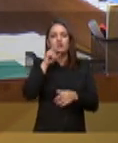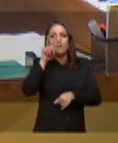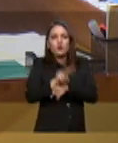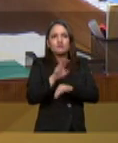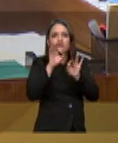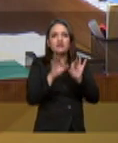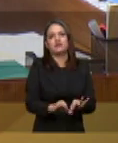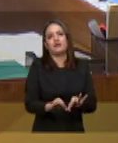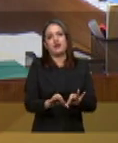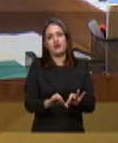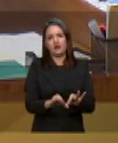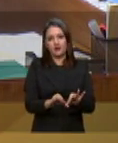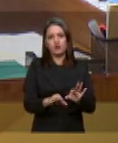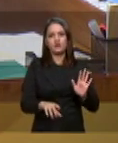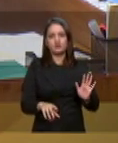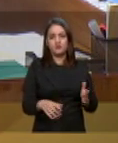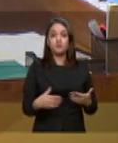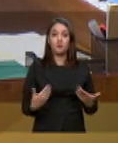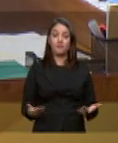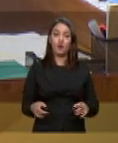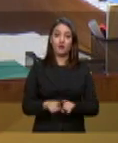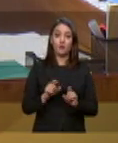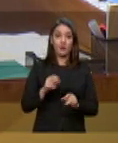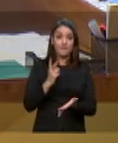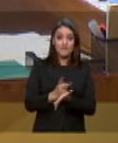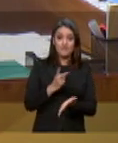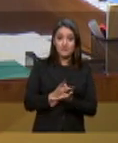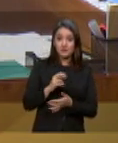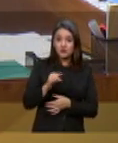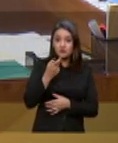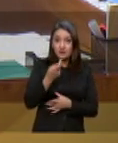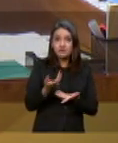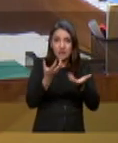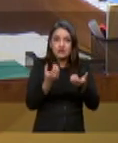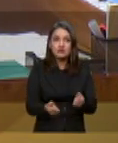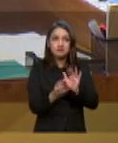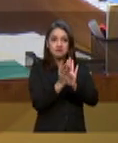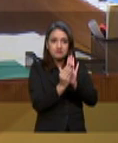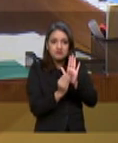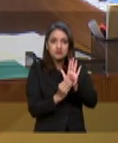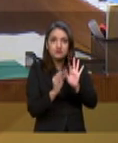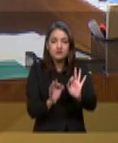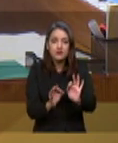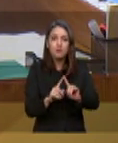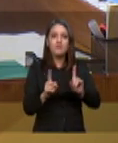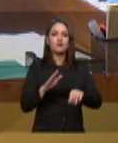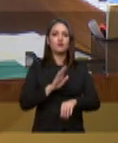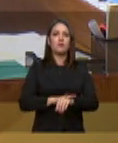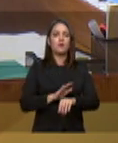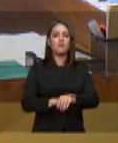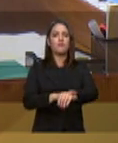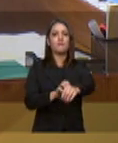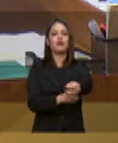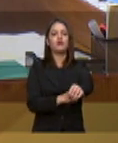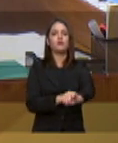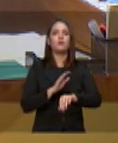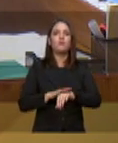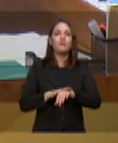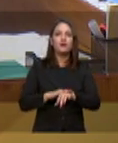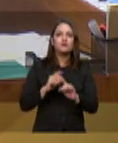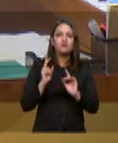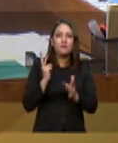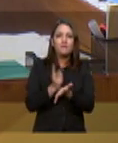tutelado. Sustenta que, ainda que se reconheça a natureza material do delito em tela, o seu momento consumativo deveria se